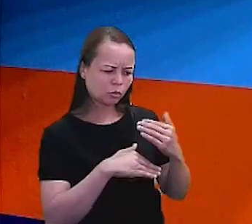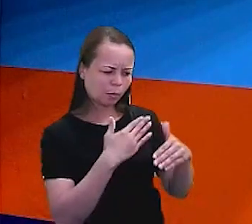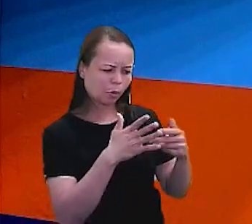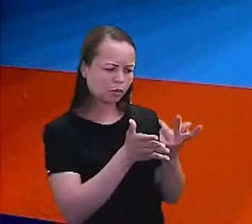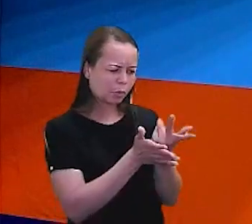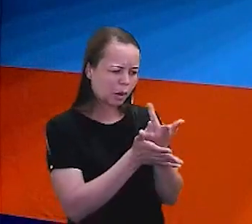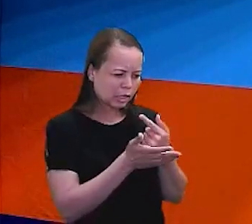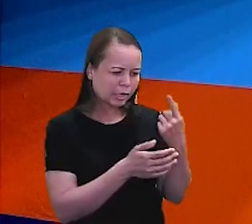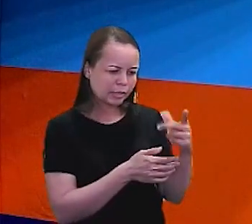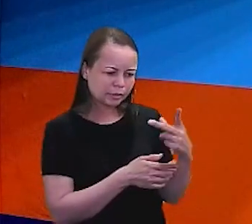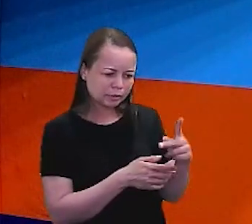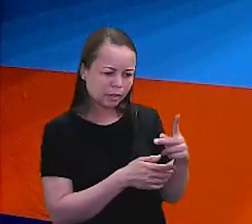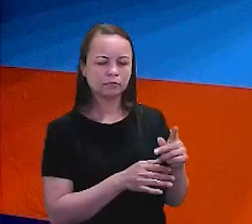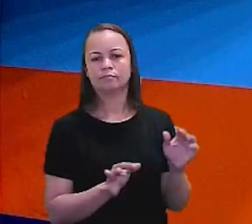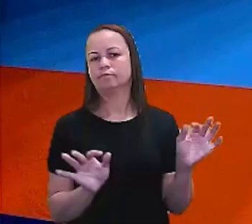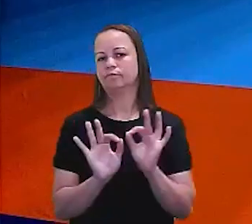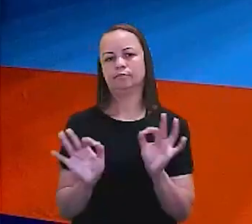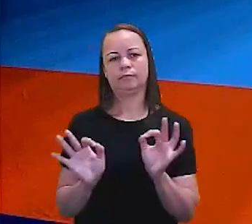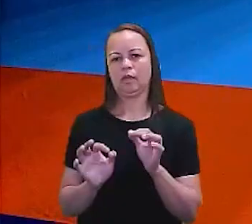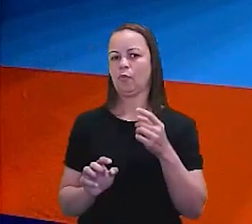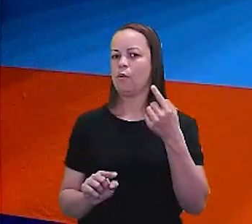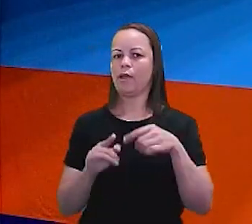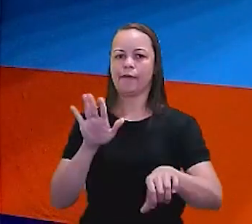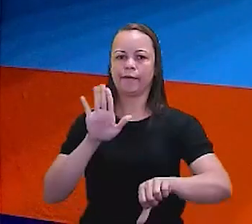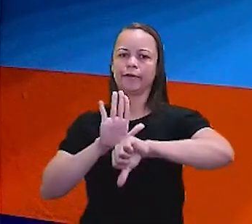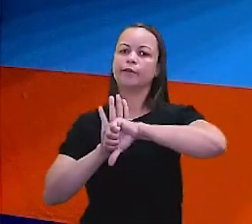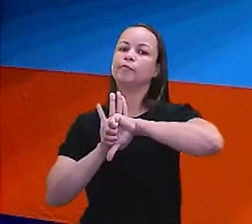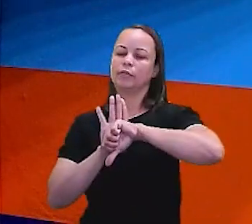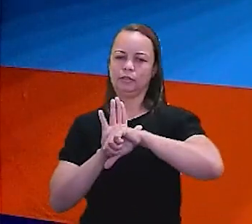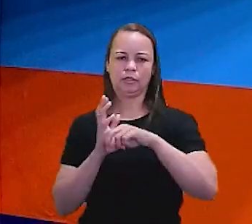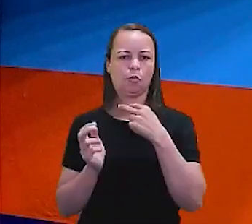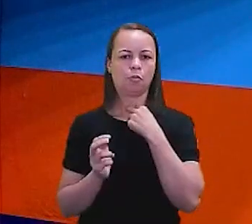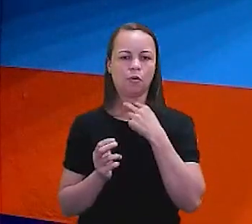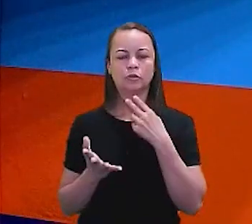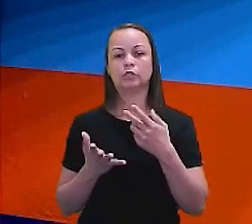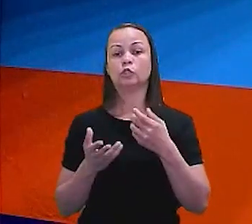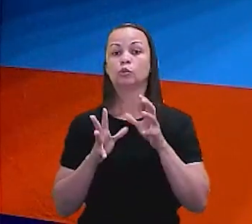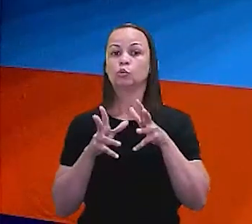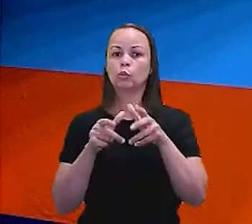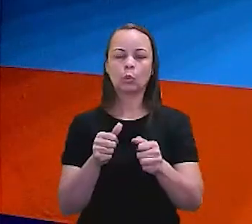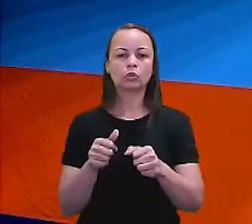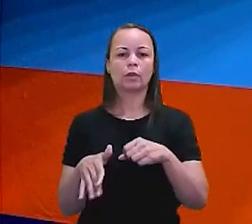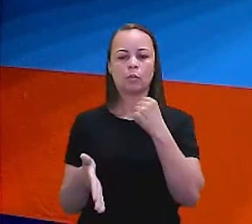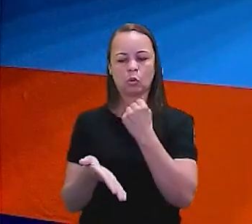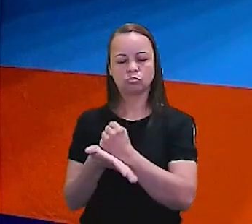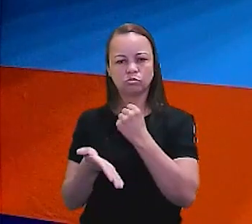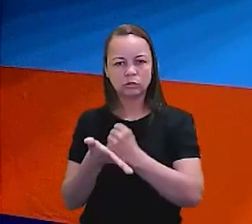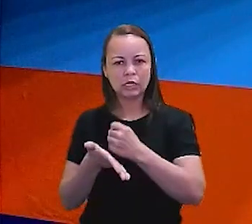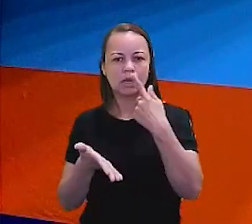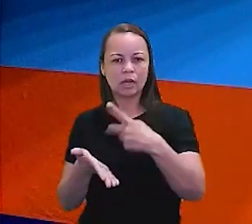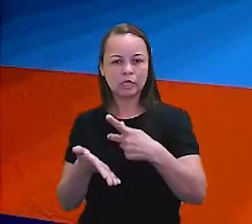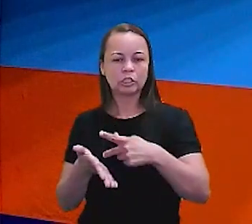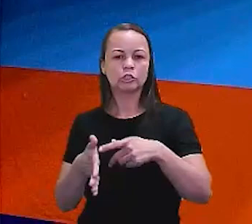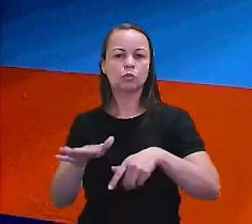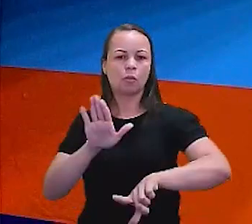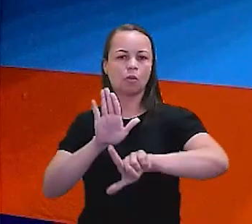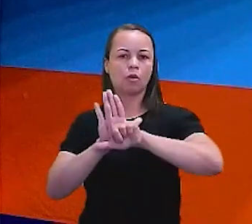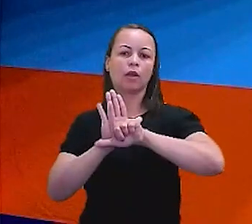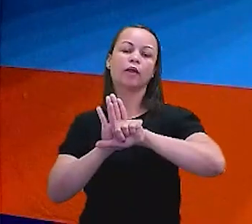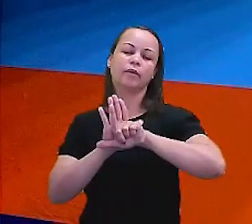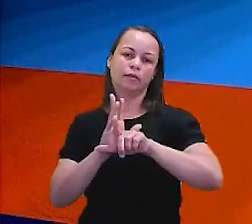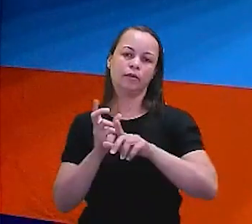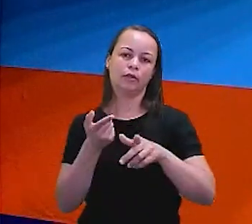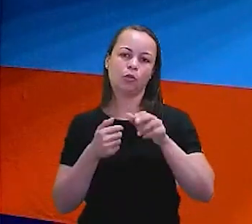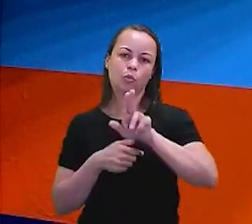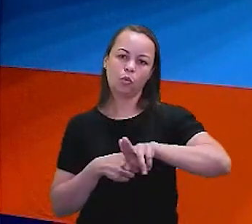Não, isso é crime. Foi o que eu disse no começo da aula. É tudo isso protegido por lei. O selo nacional só é usado em